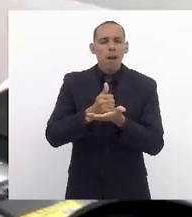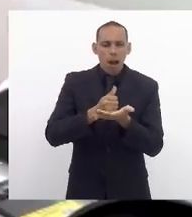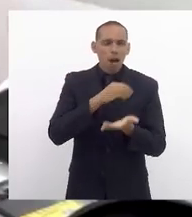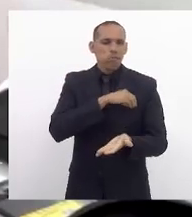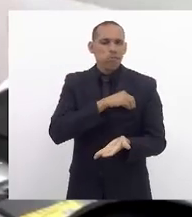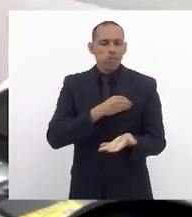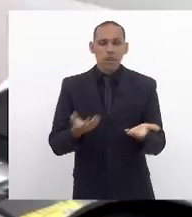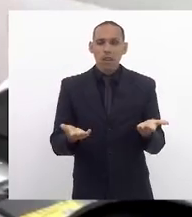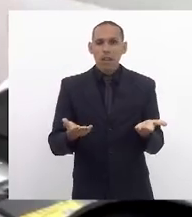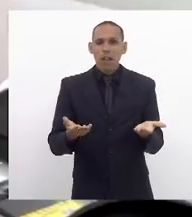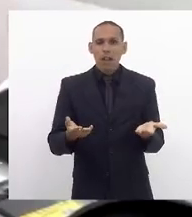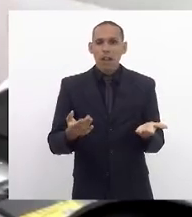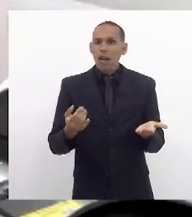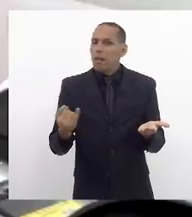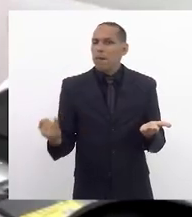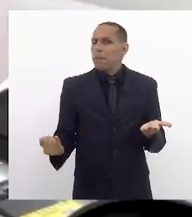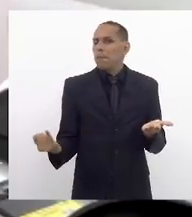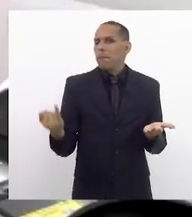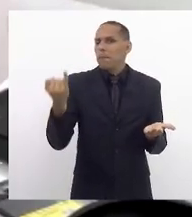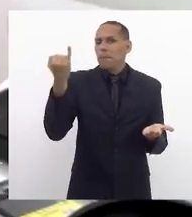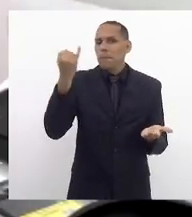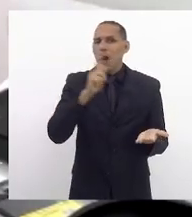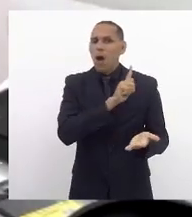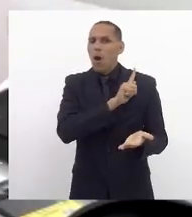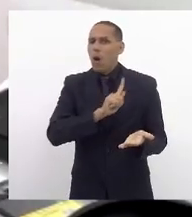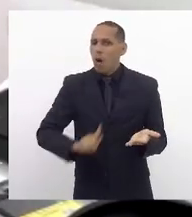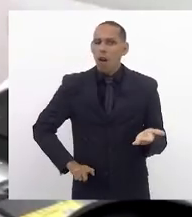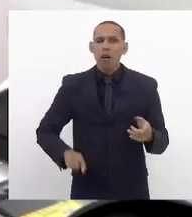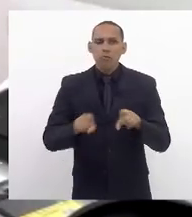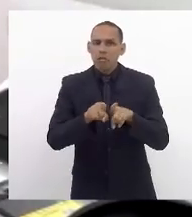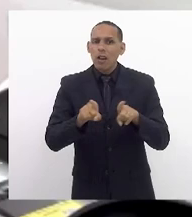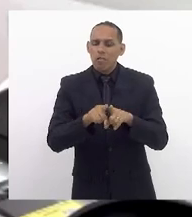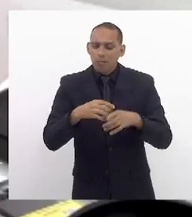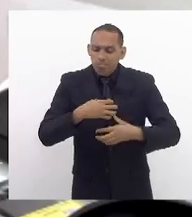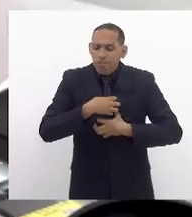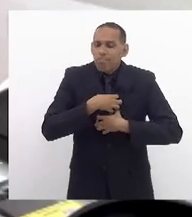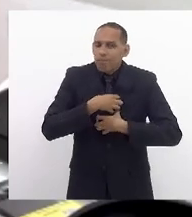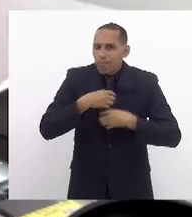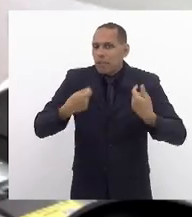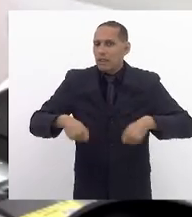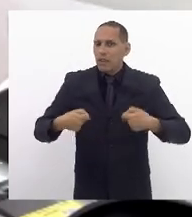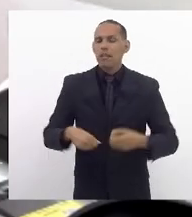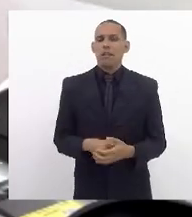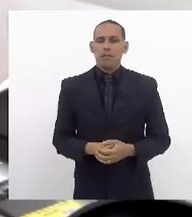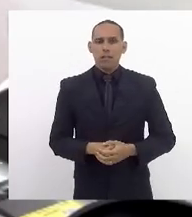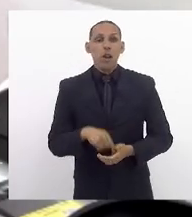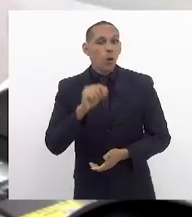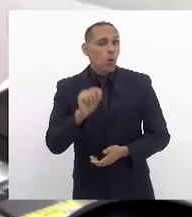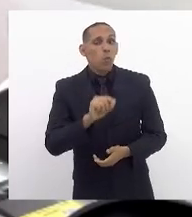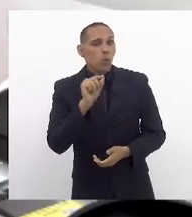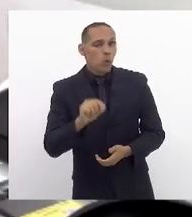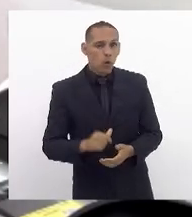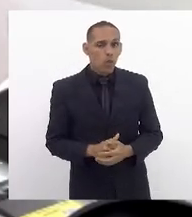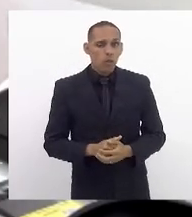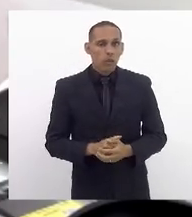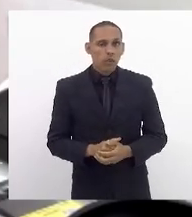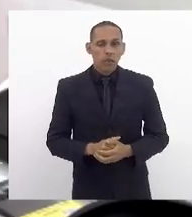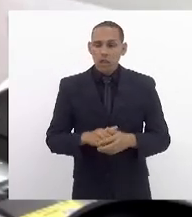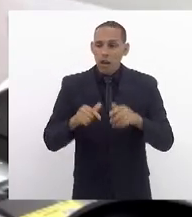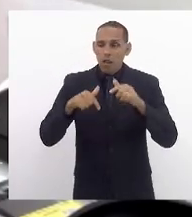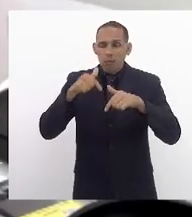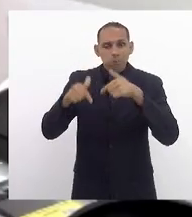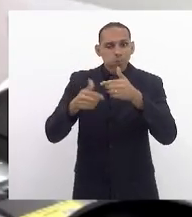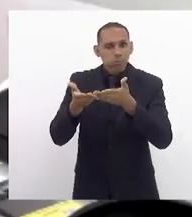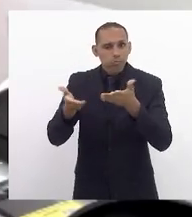É fundamental que o governador tenha também essa sensibilidade que envolve os servidores da